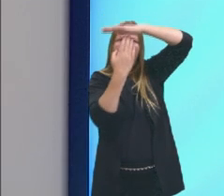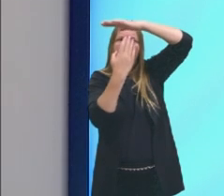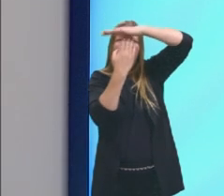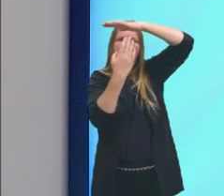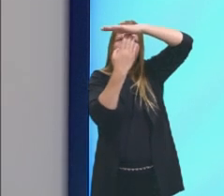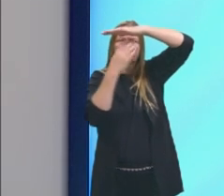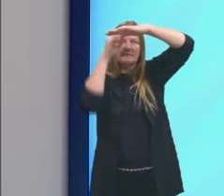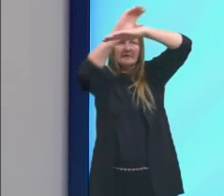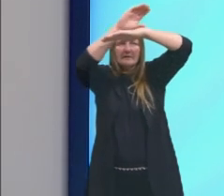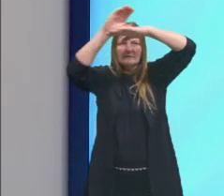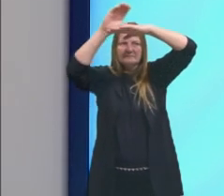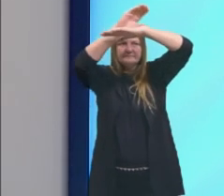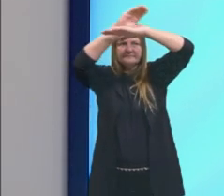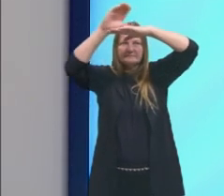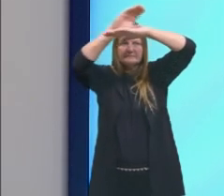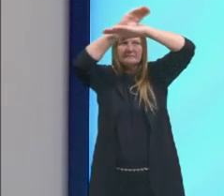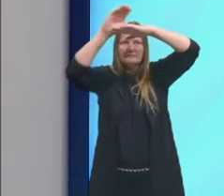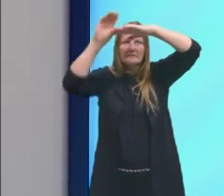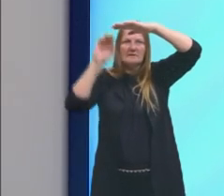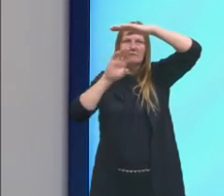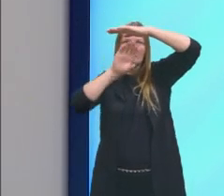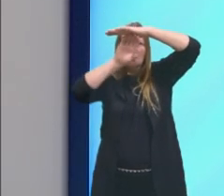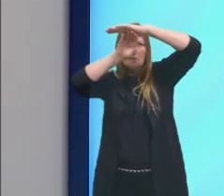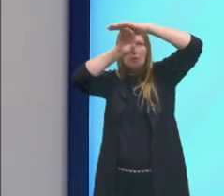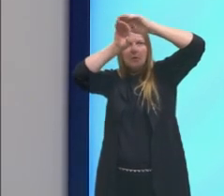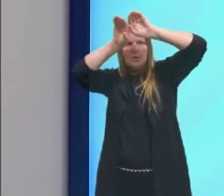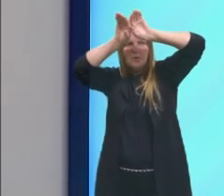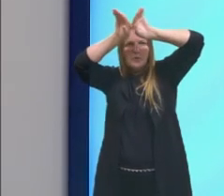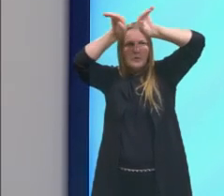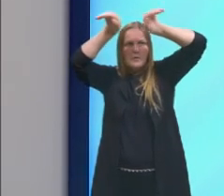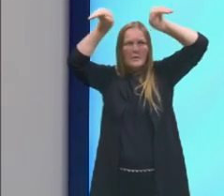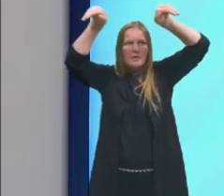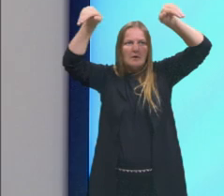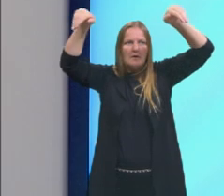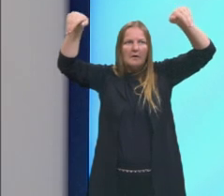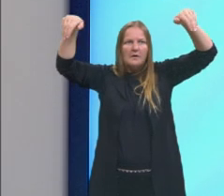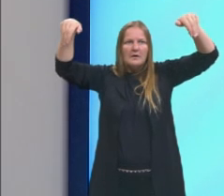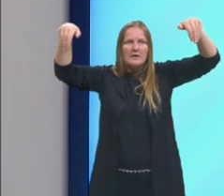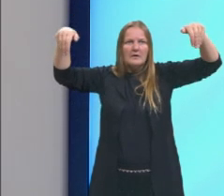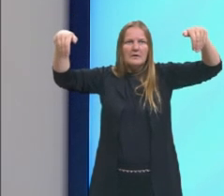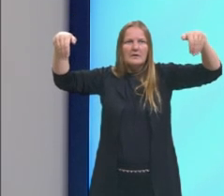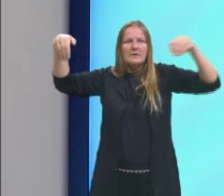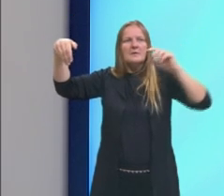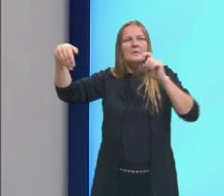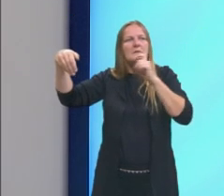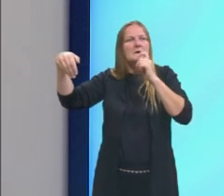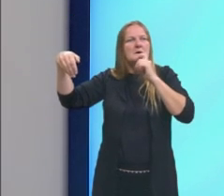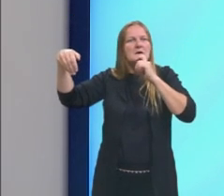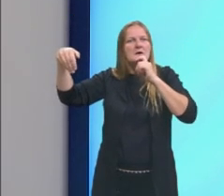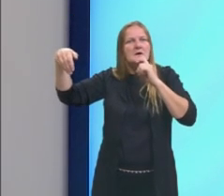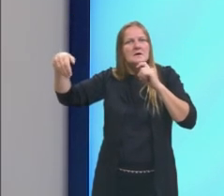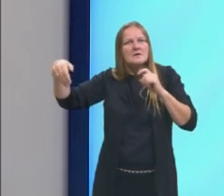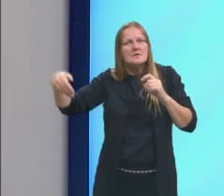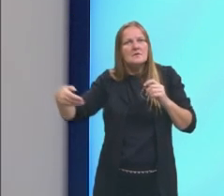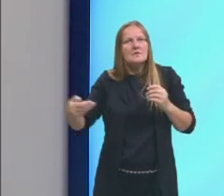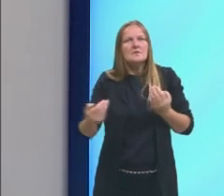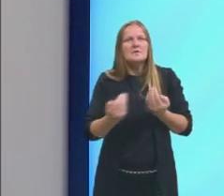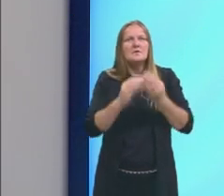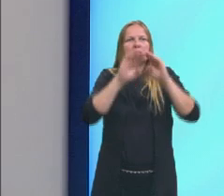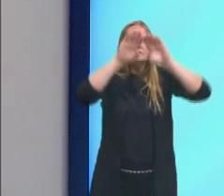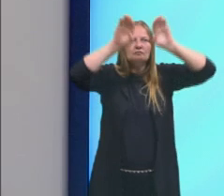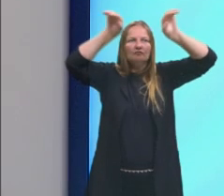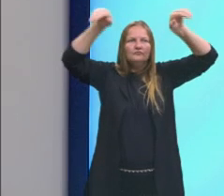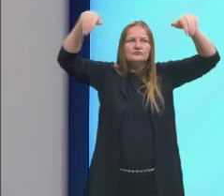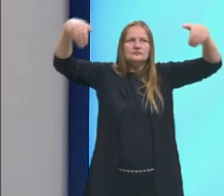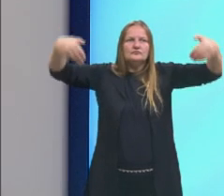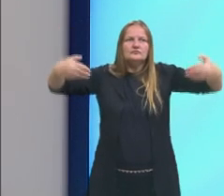a crosta ele vai empurrar certo essa crosta daí vai esfriar quando ele esfriar ele vai retornar para esse movimento